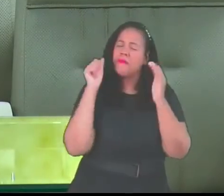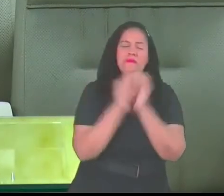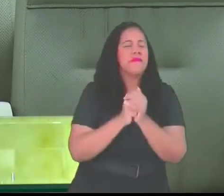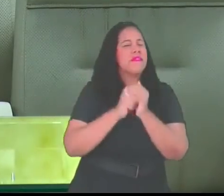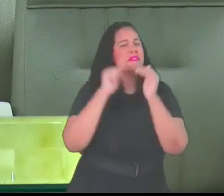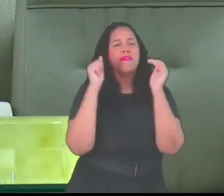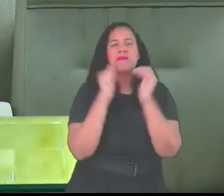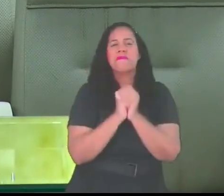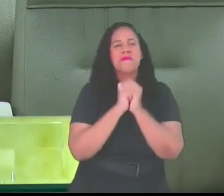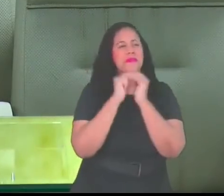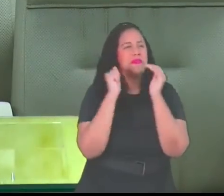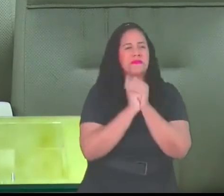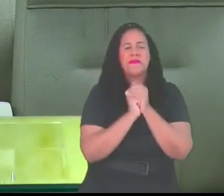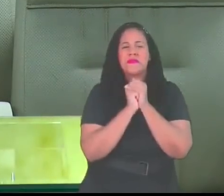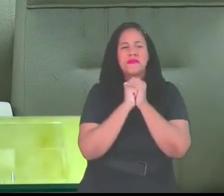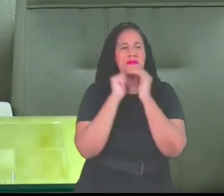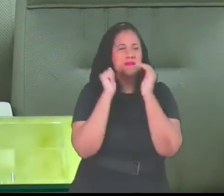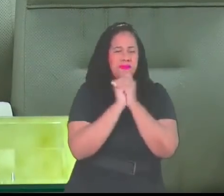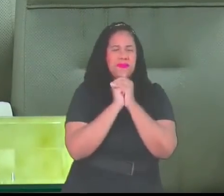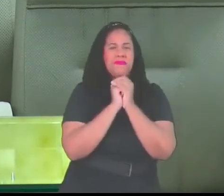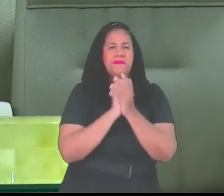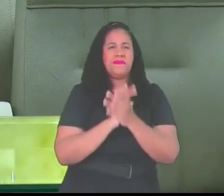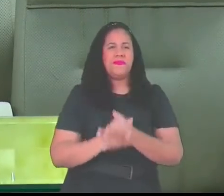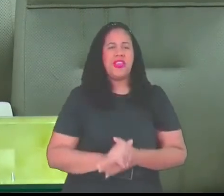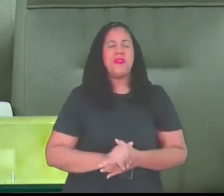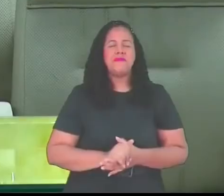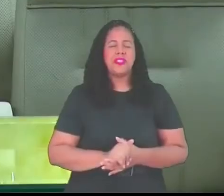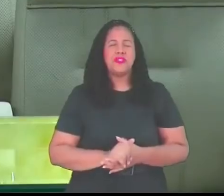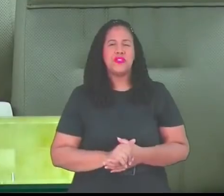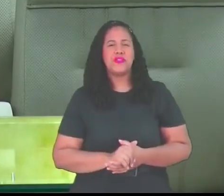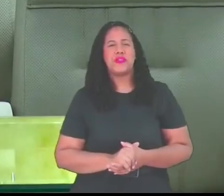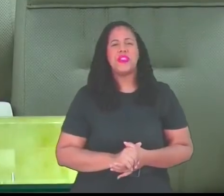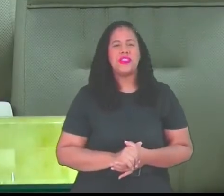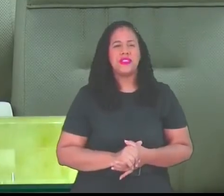amém e amém.